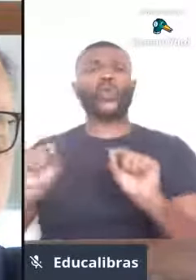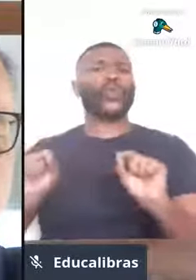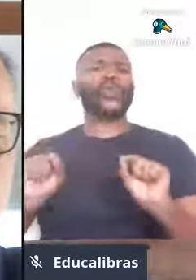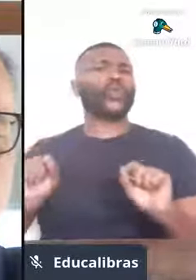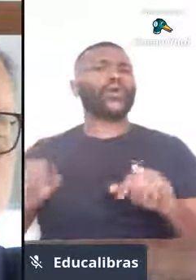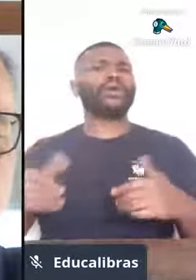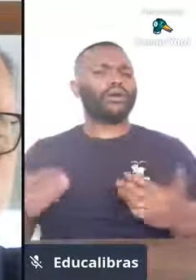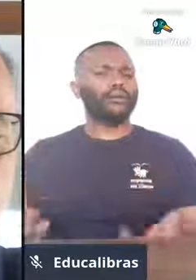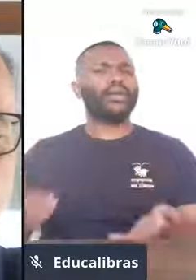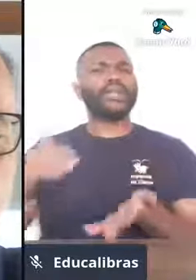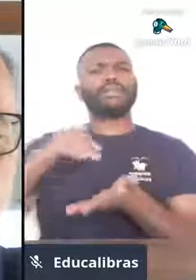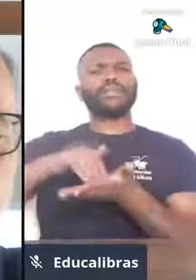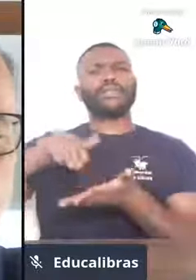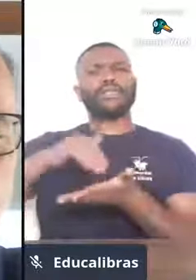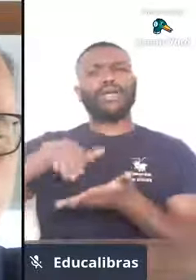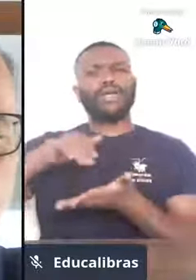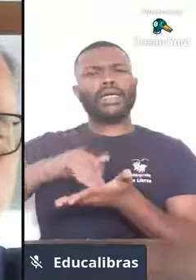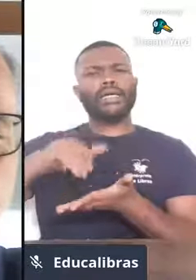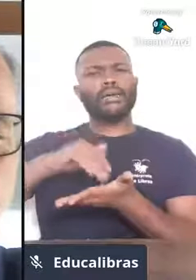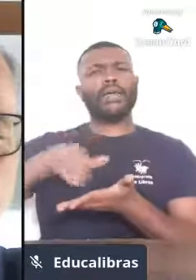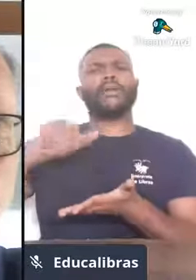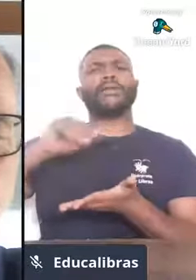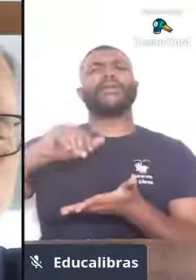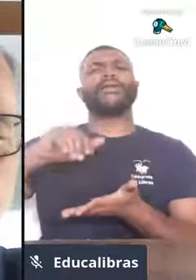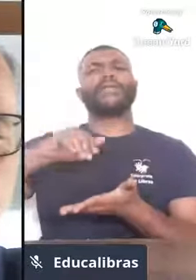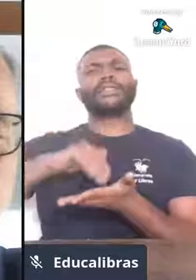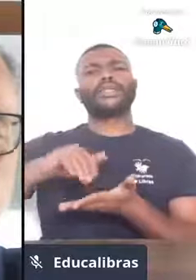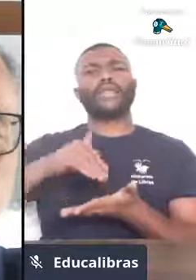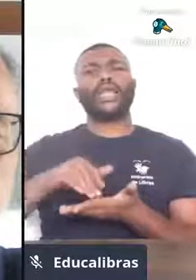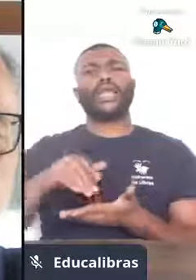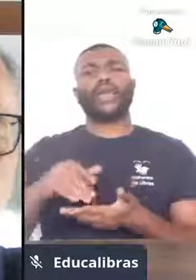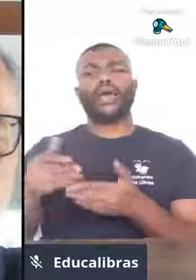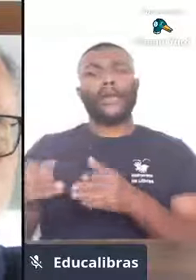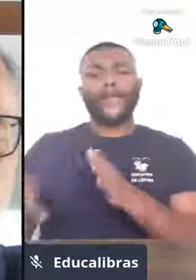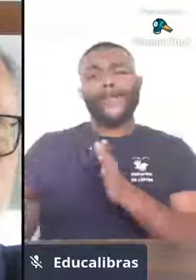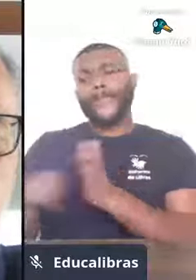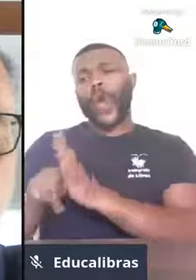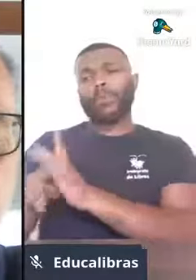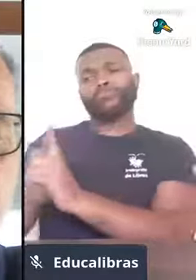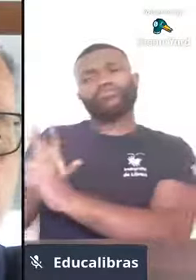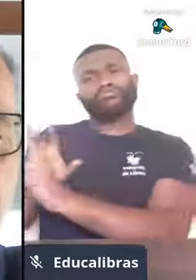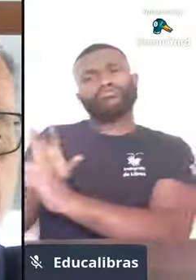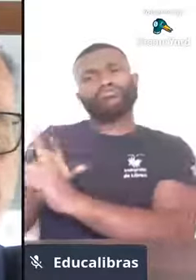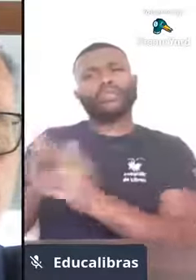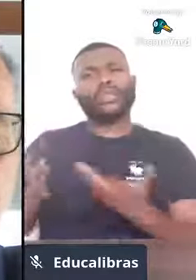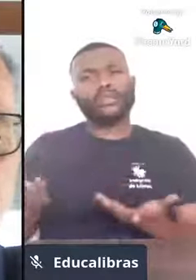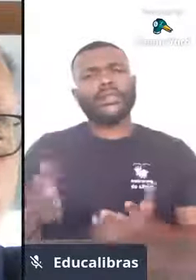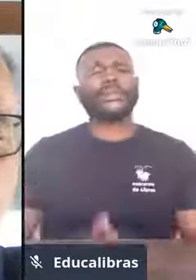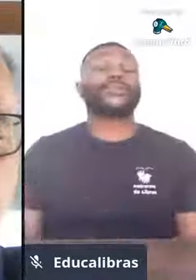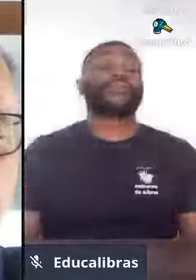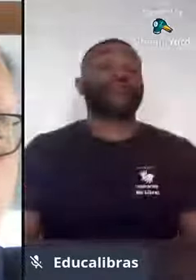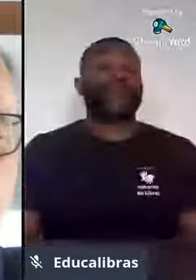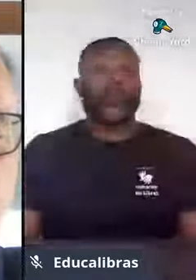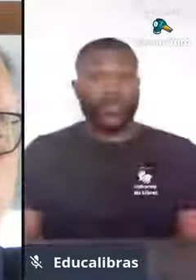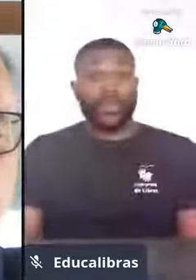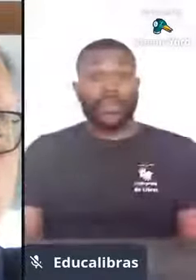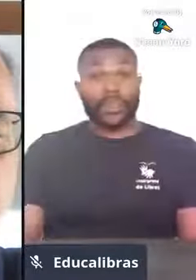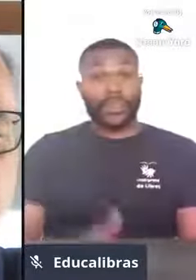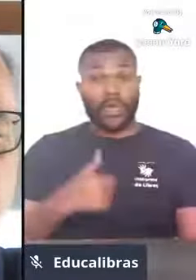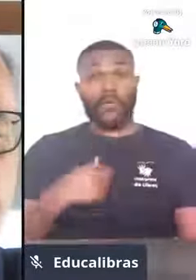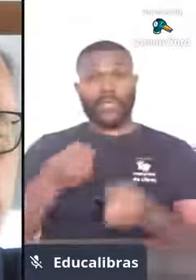secretaria como agente desse processo? Primeiro, antes de falar sobre isso, Cid,